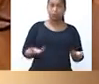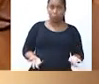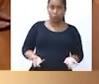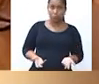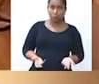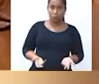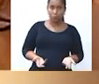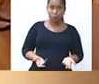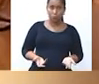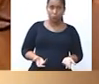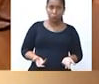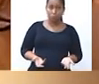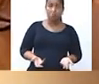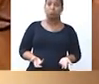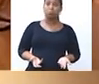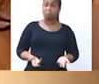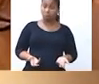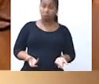ganhou? Né?